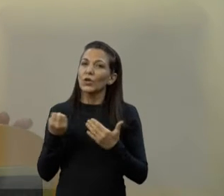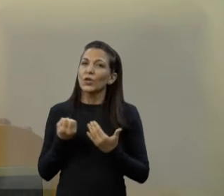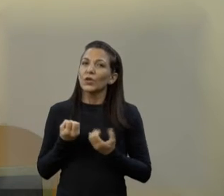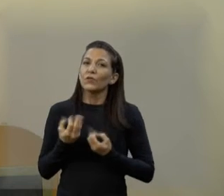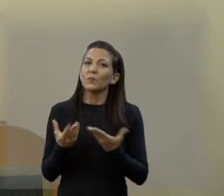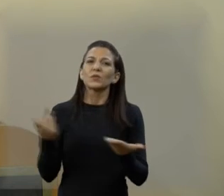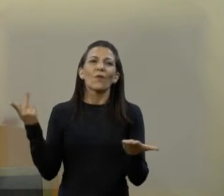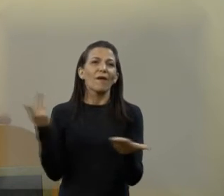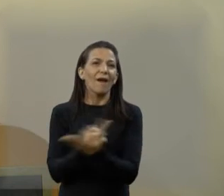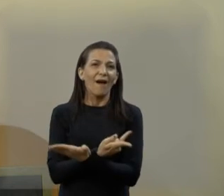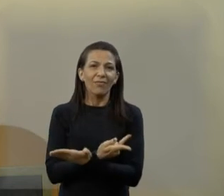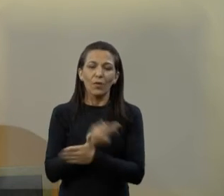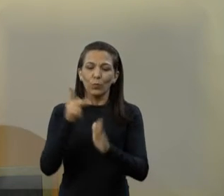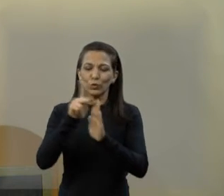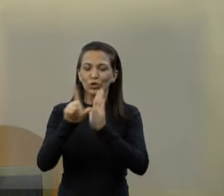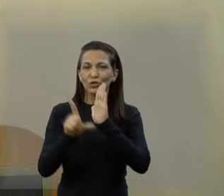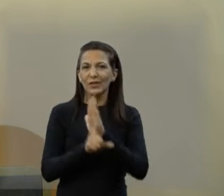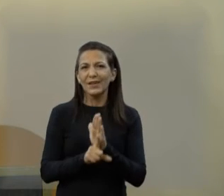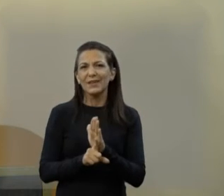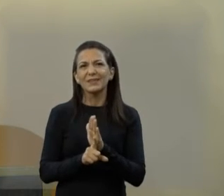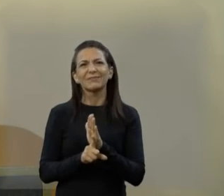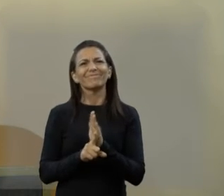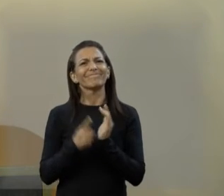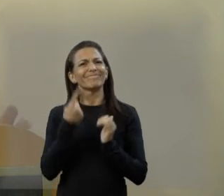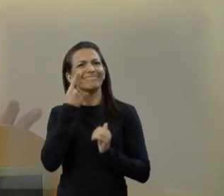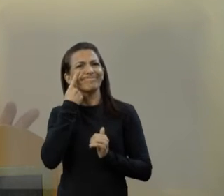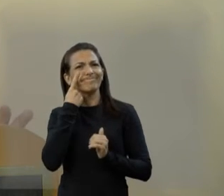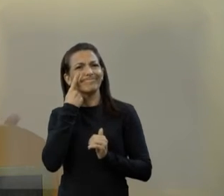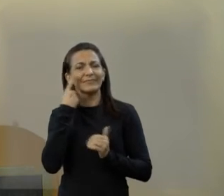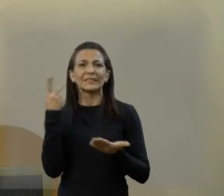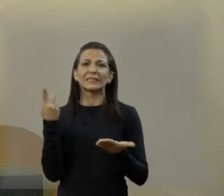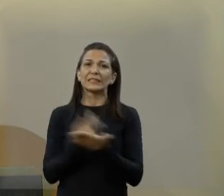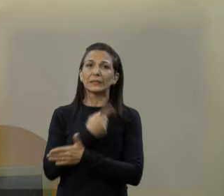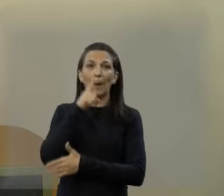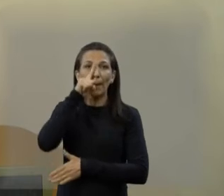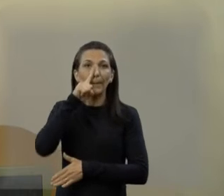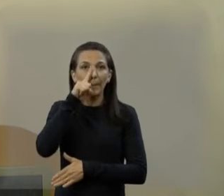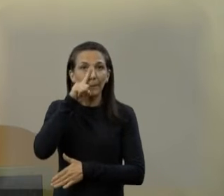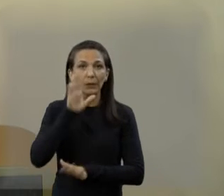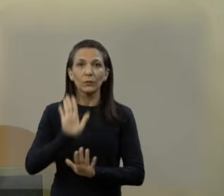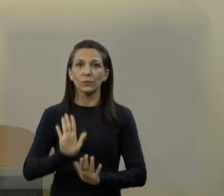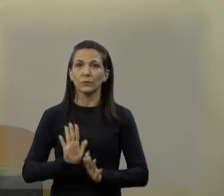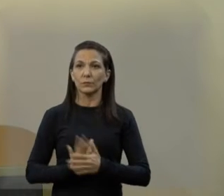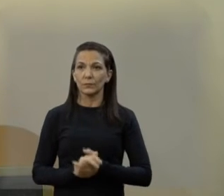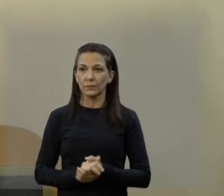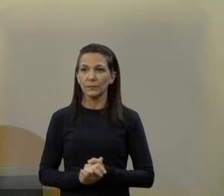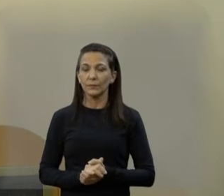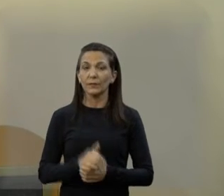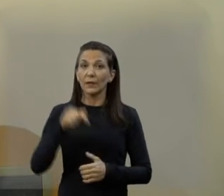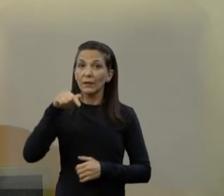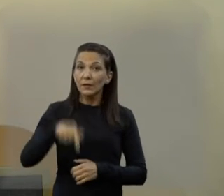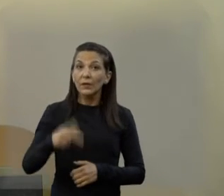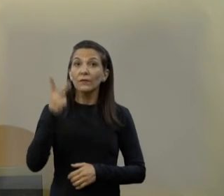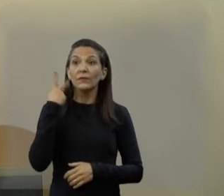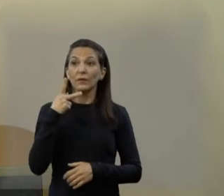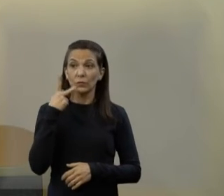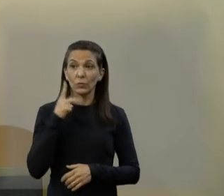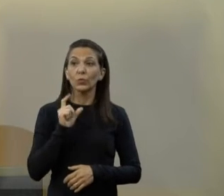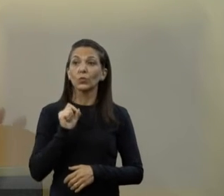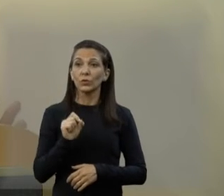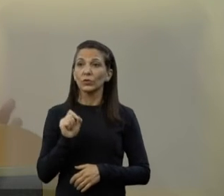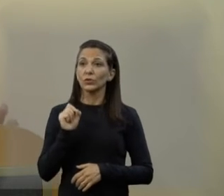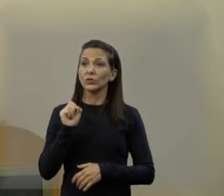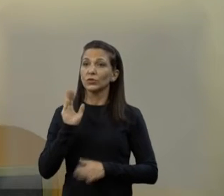extremamente perigoso e eu sinto muito porque eu sei que aqui nós temos vereadores os quais